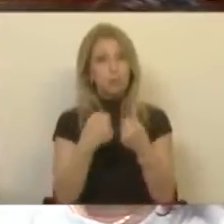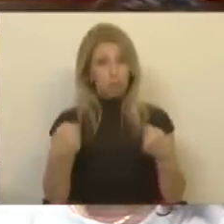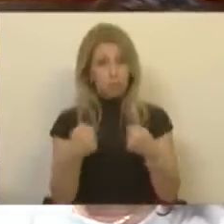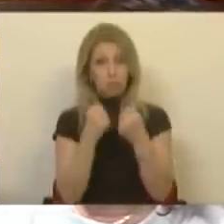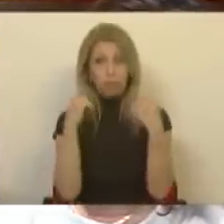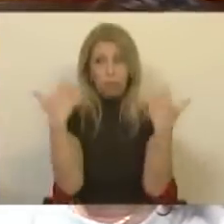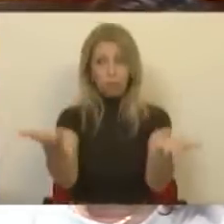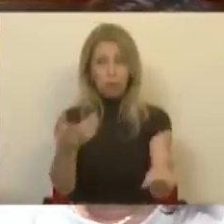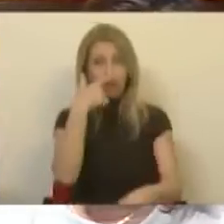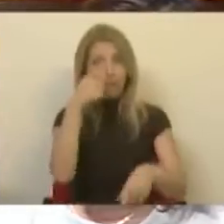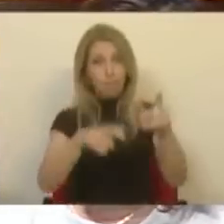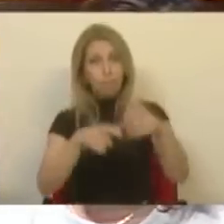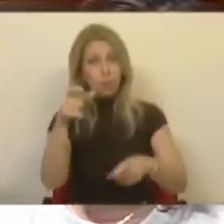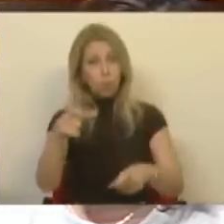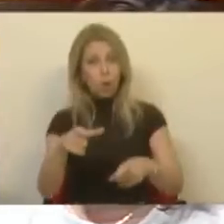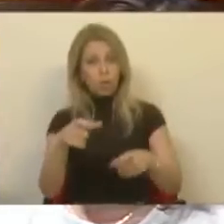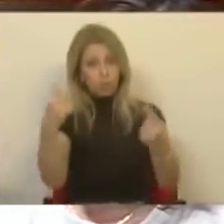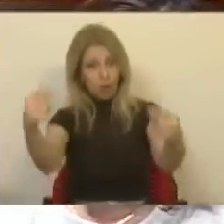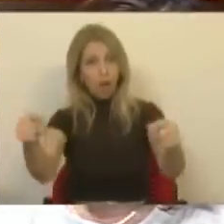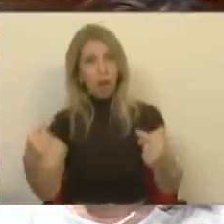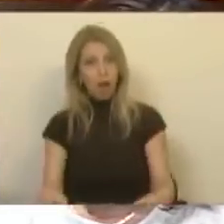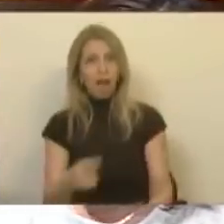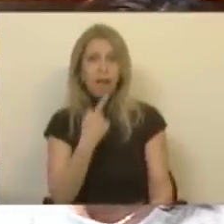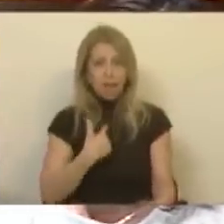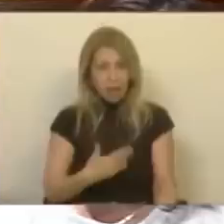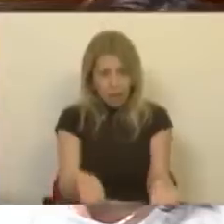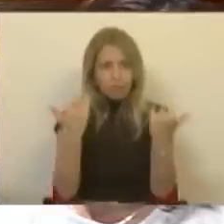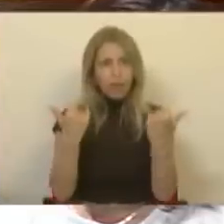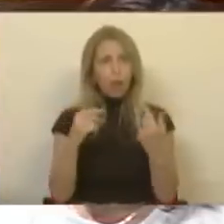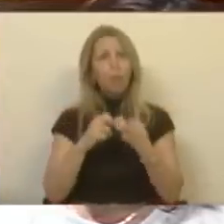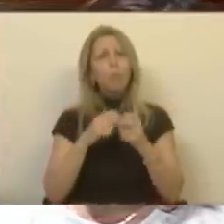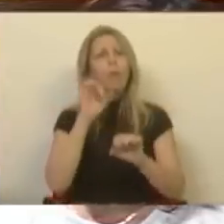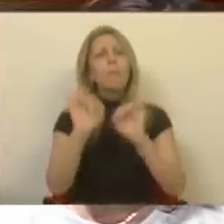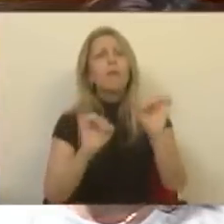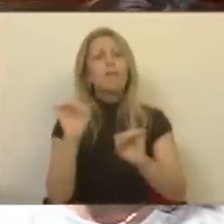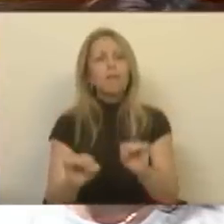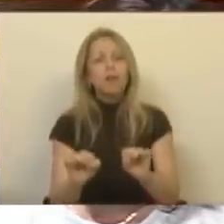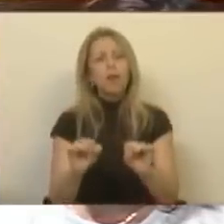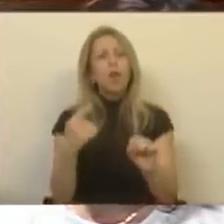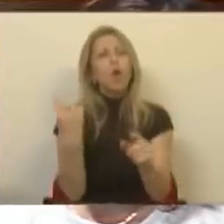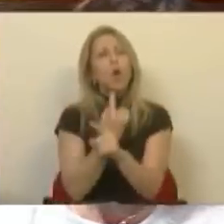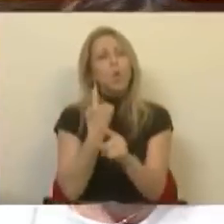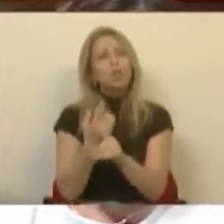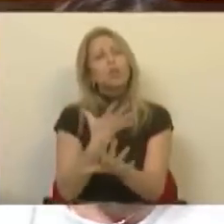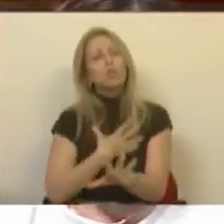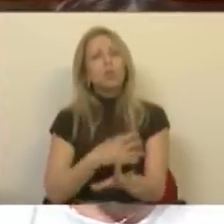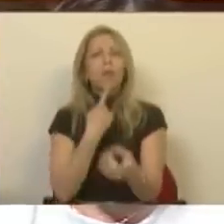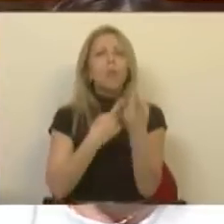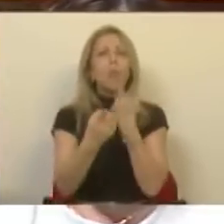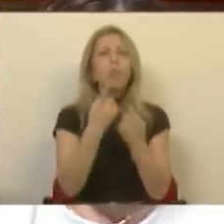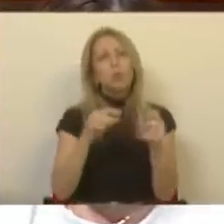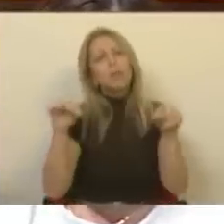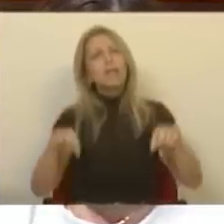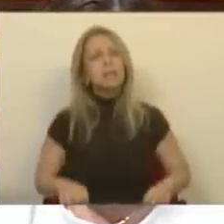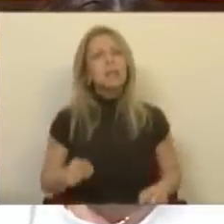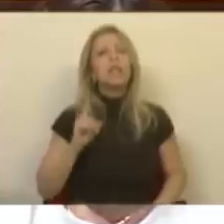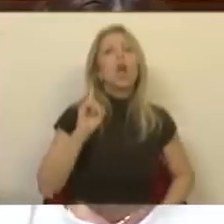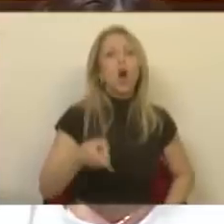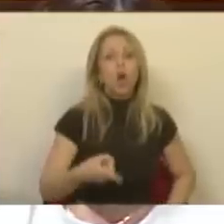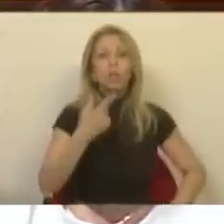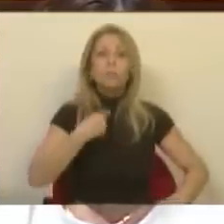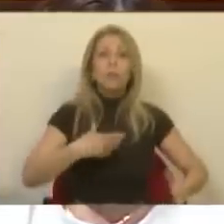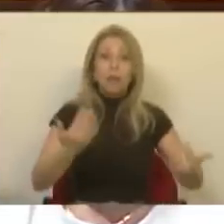estão nas redes sociais a dizerem quais são problemas Quais são as questões que gostariam de ver colocadas e há duas questões que surgem eh